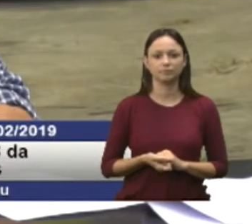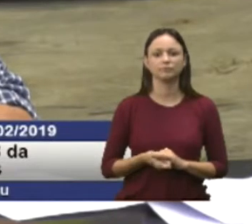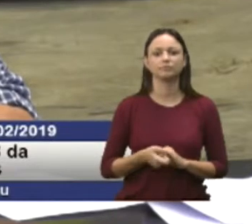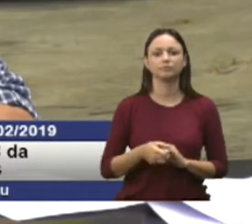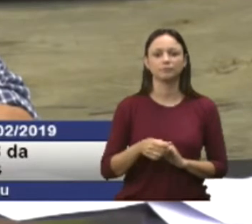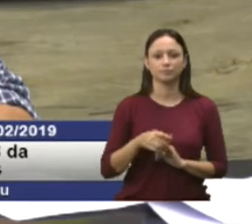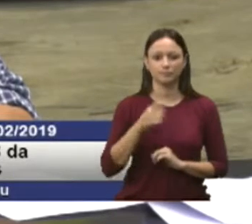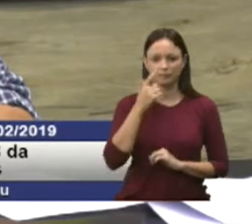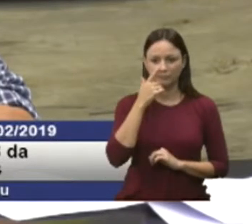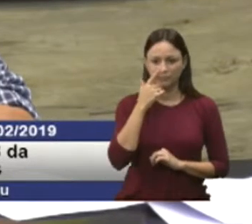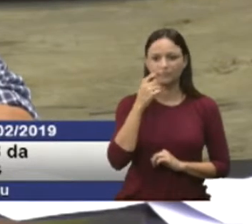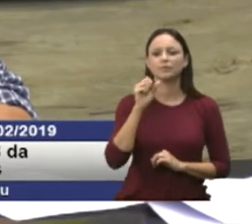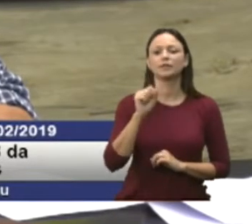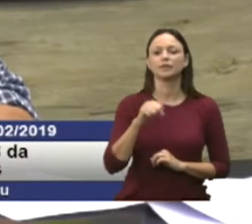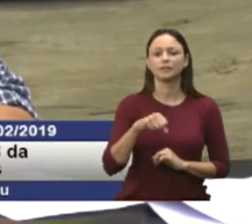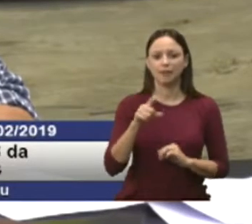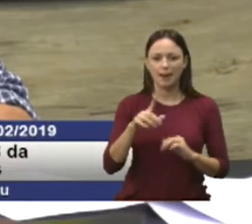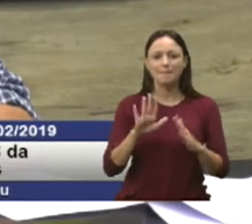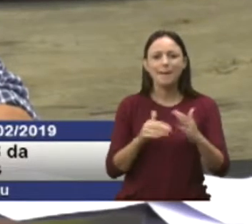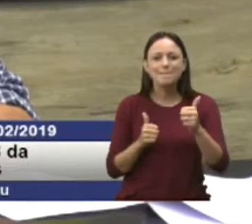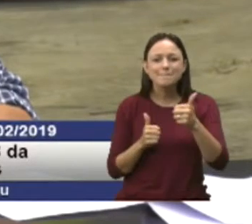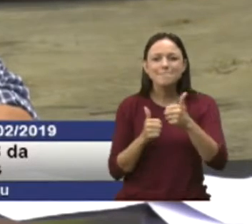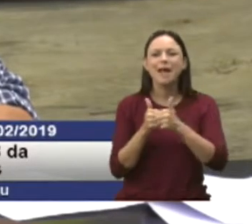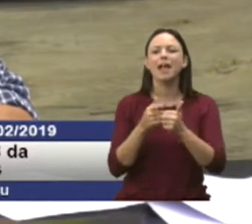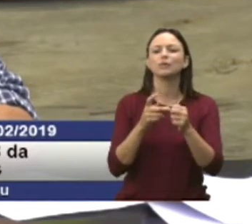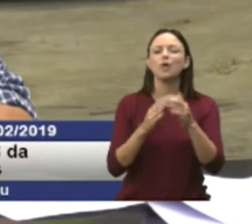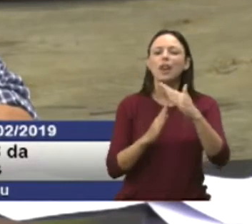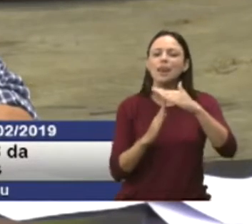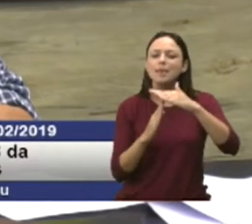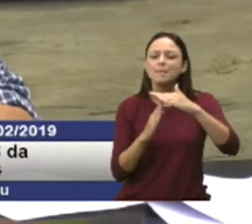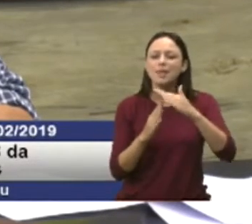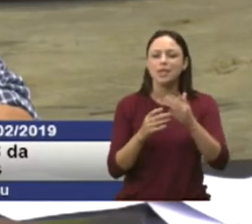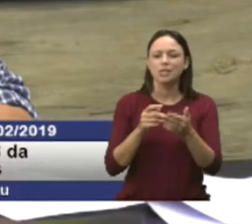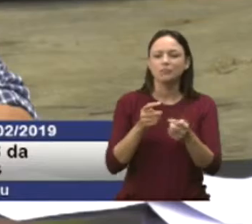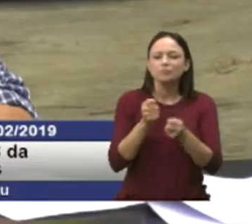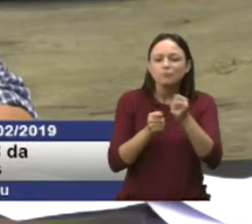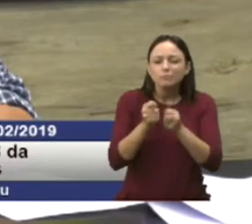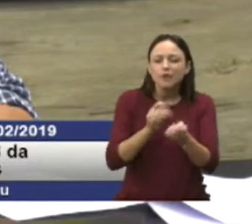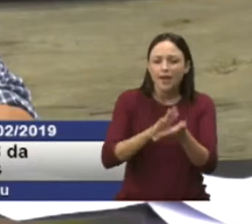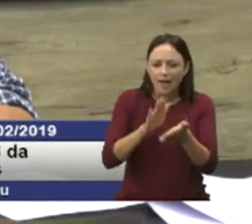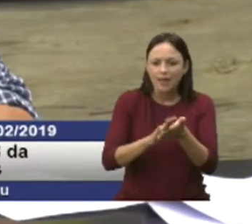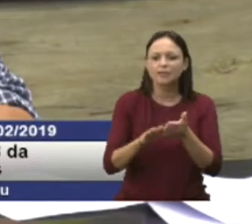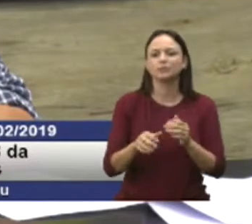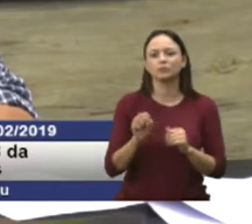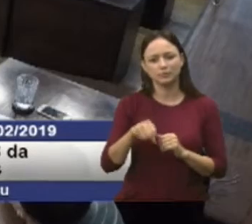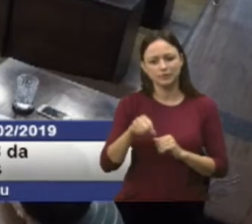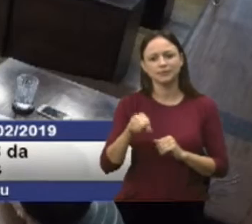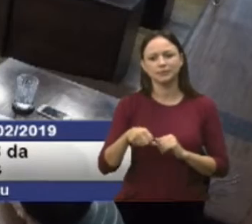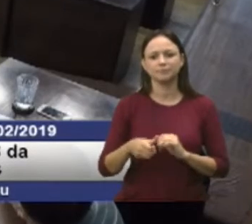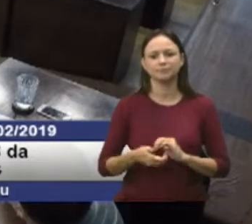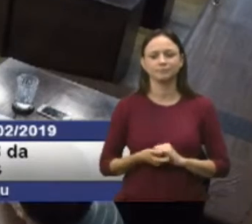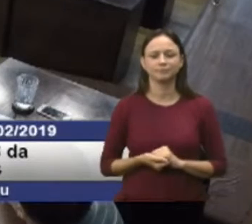Sim. Vai ficar mais próxima do limite prudencial de gasto. Sim. É, tá certo.